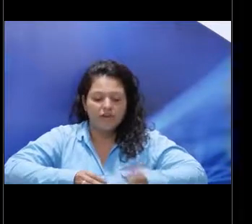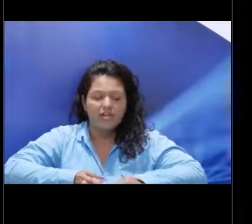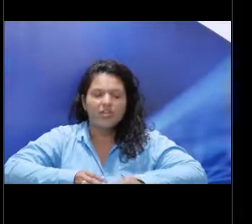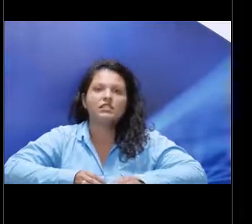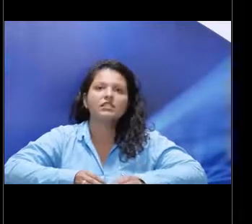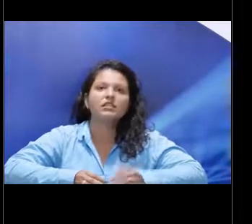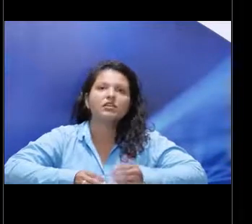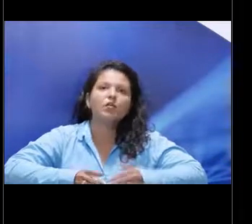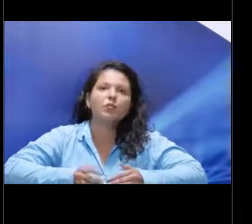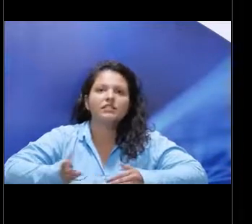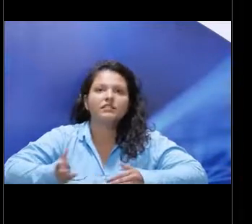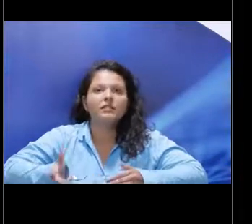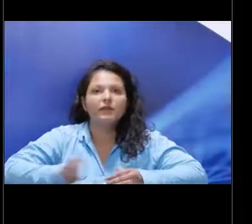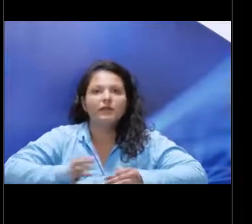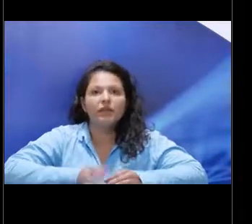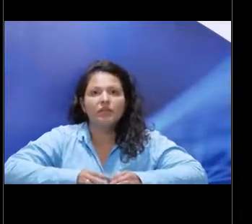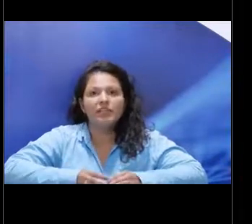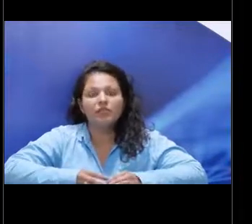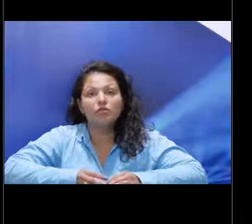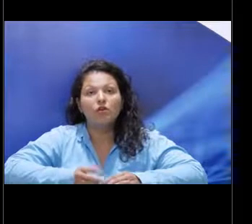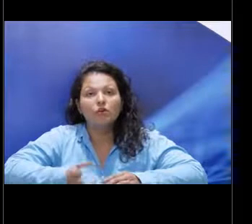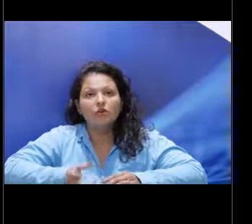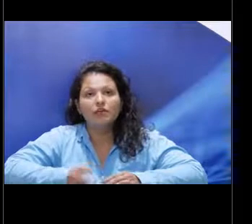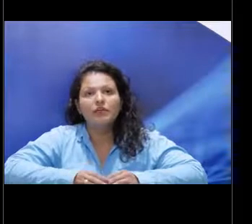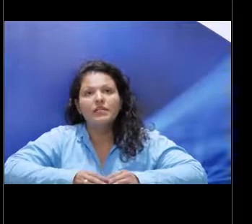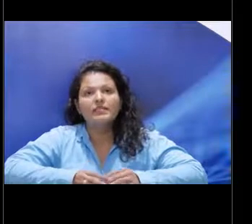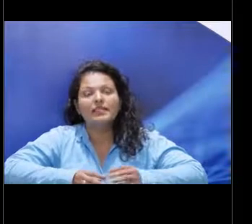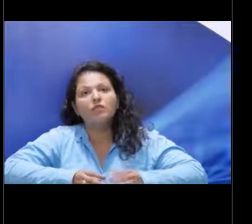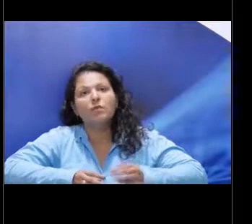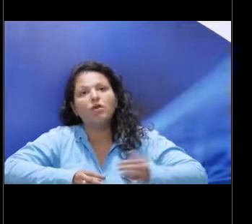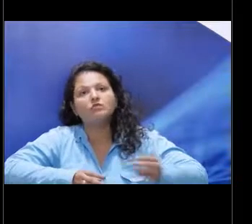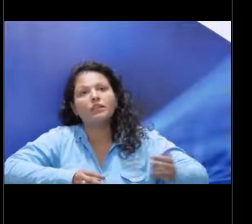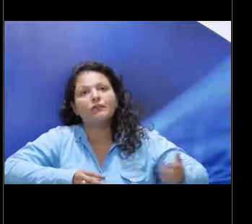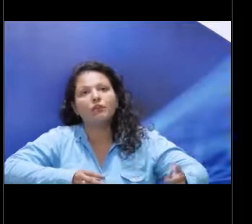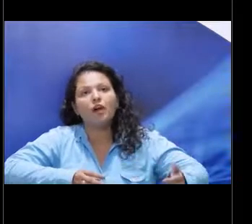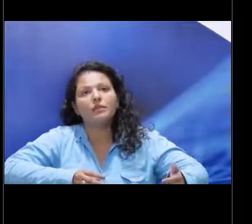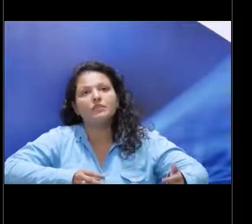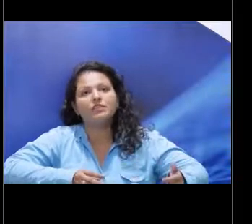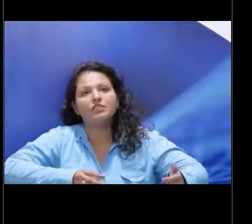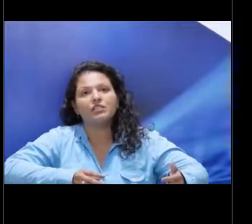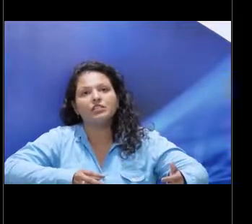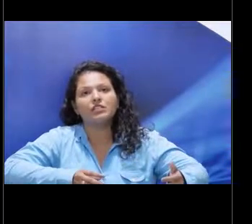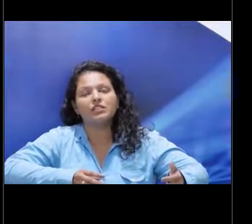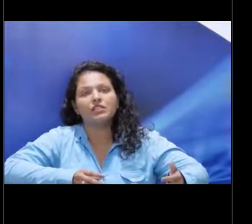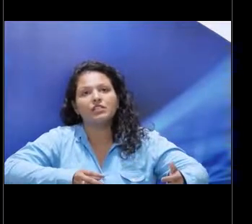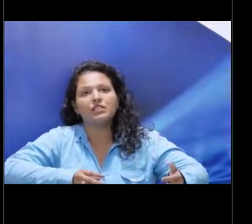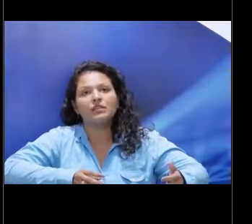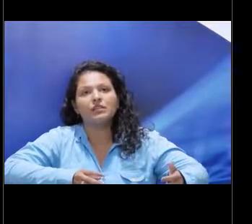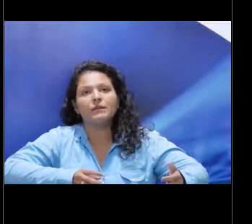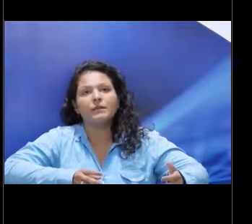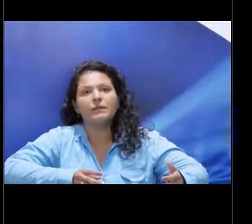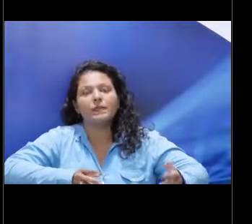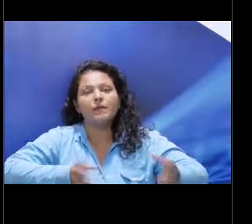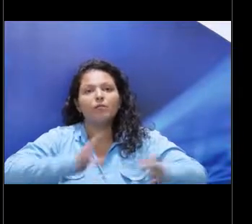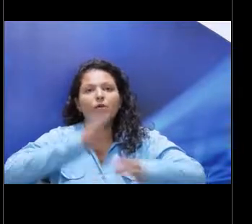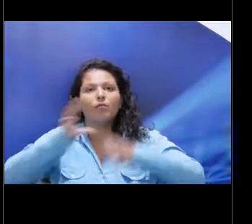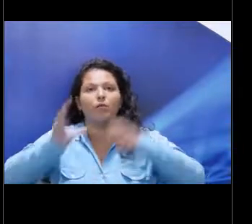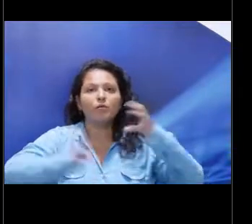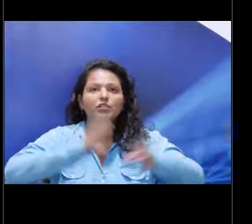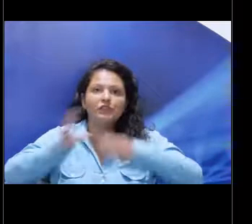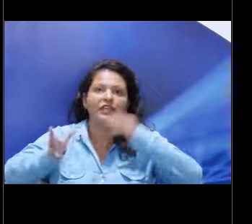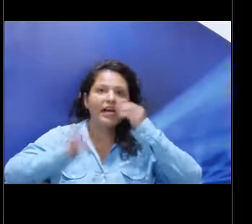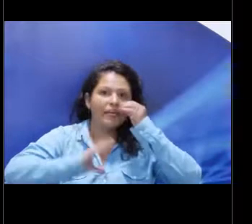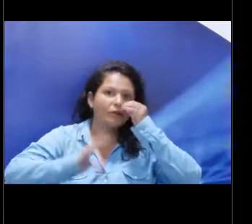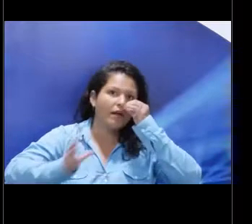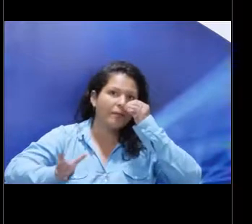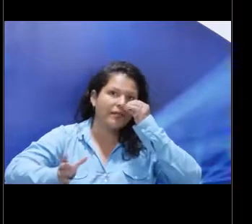da forragem, o poder tampão e carboidrato solúvel. Teria alguma outra forma da gente